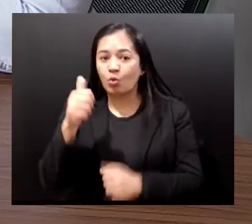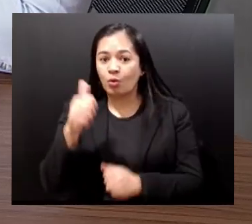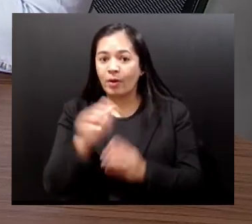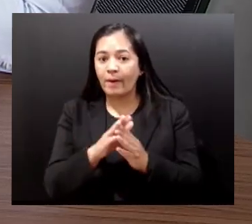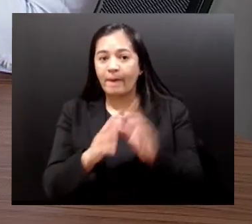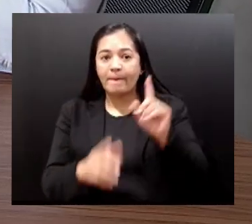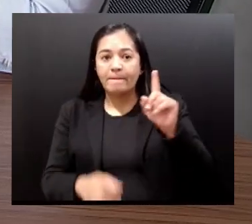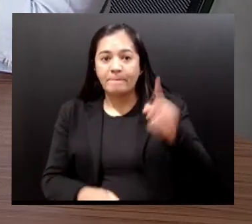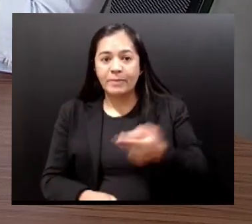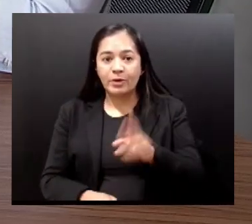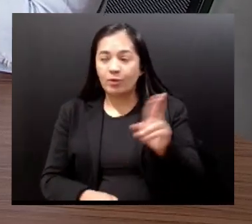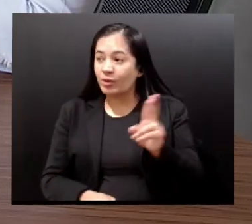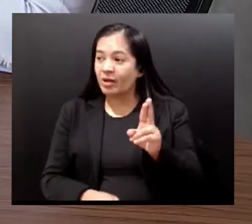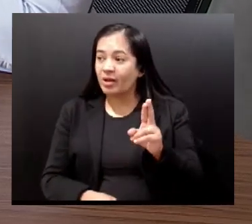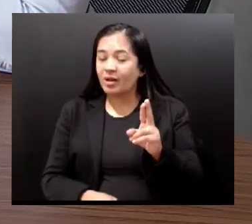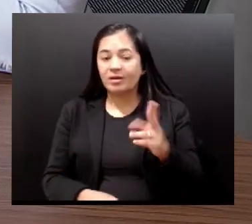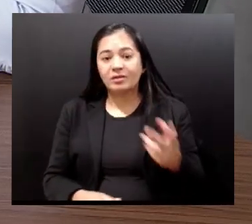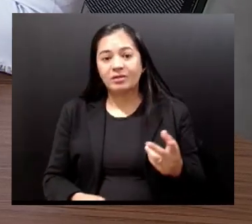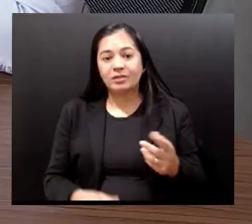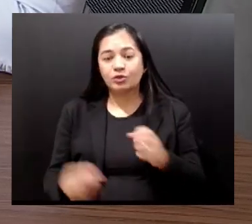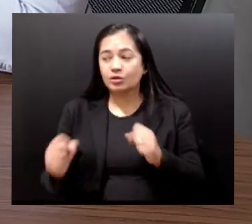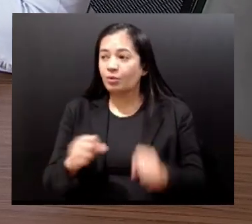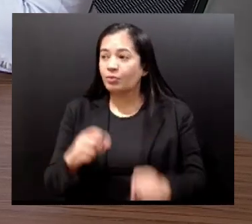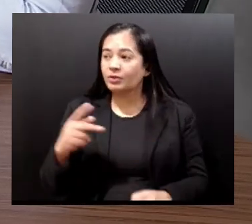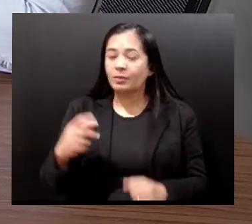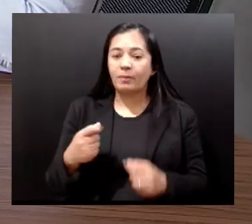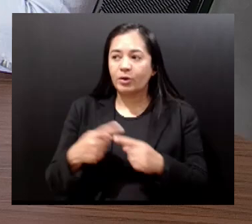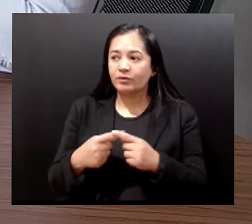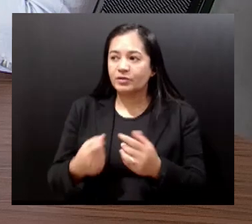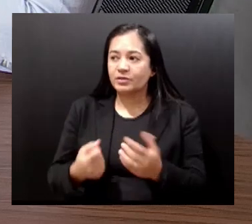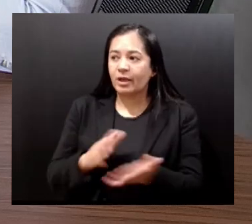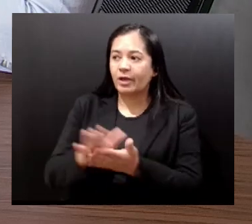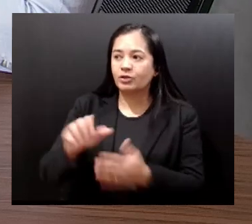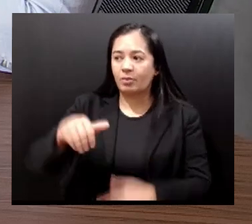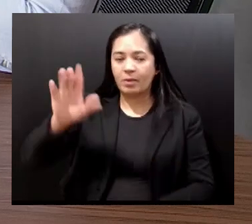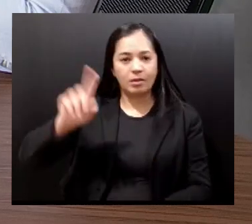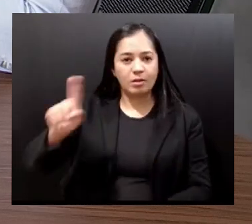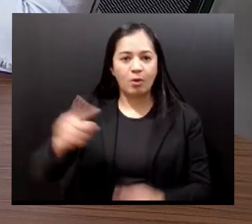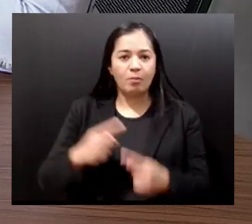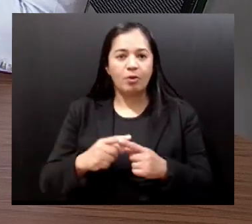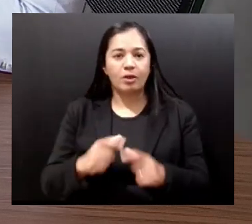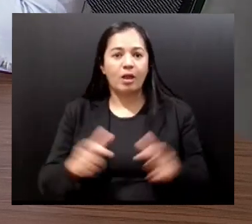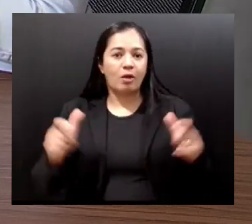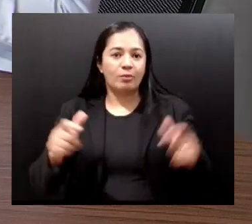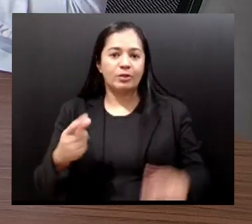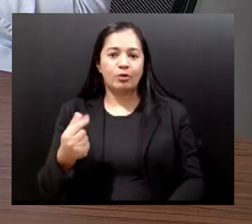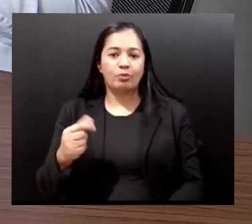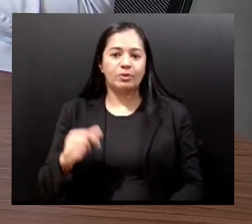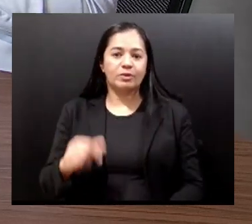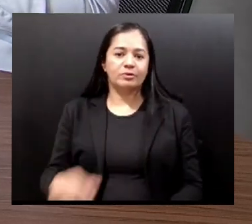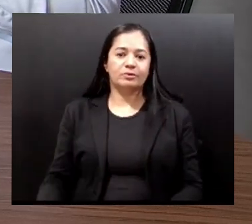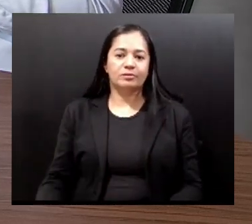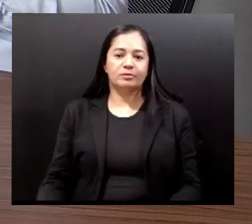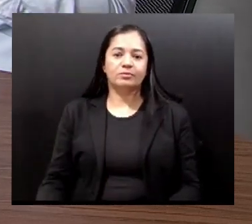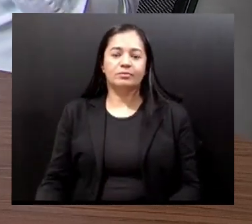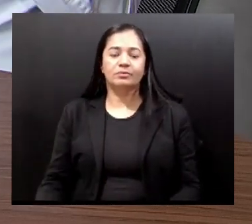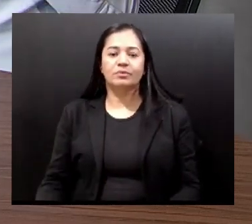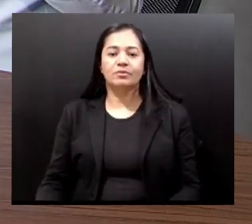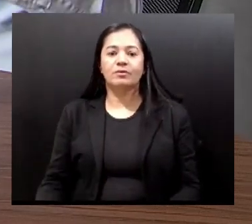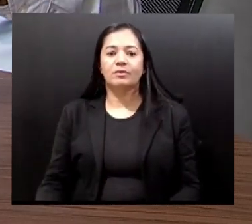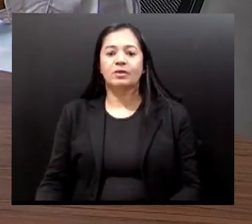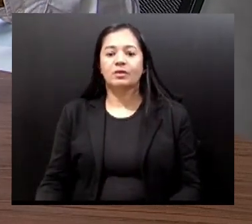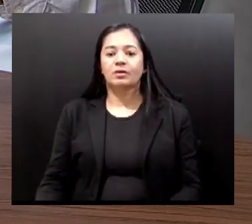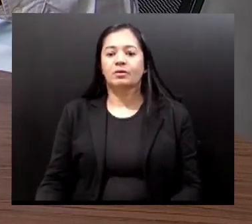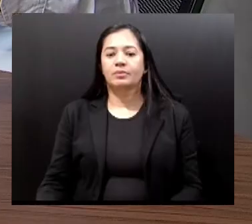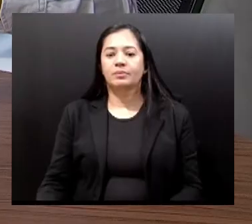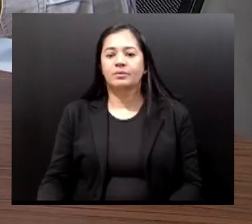compra, não porque você gastou mais, porque os preços subiram. Então é muito importante você saber. Na economia em geral, a gente gosta de falar que existem dois